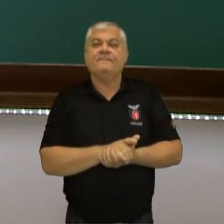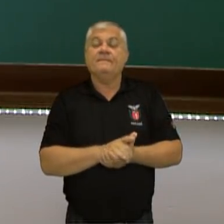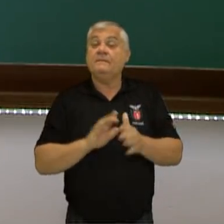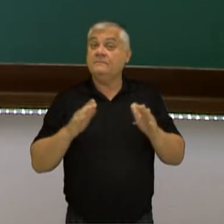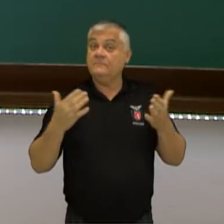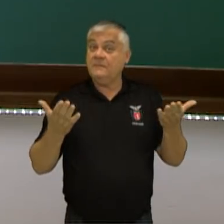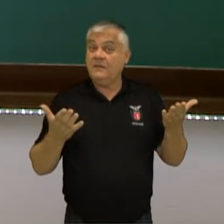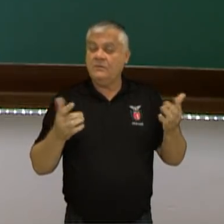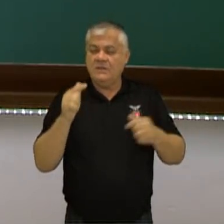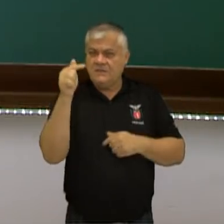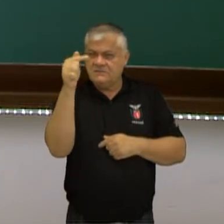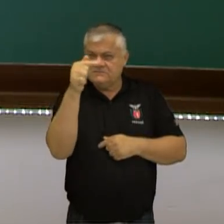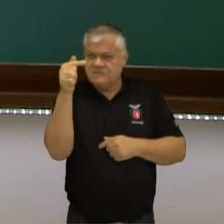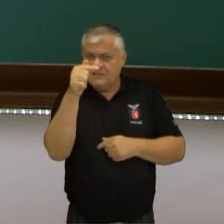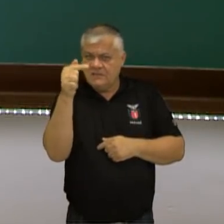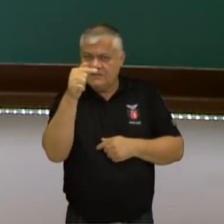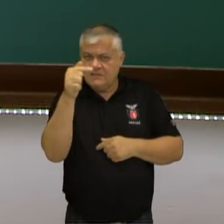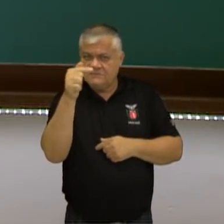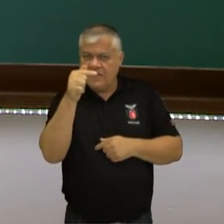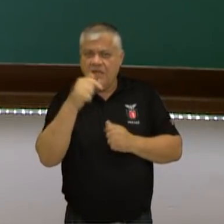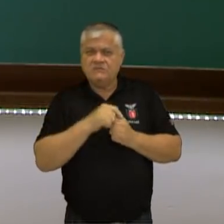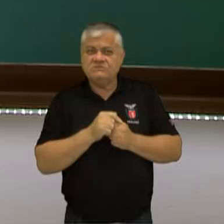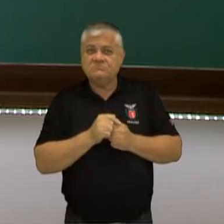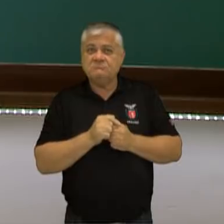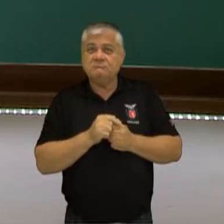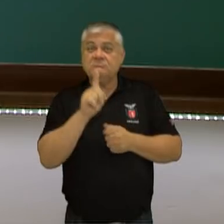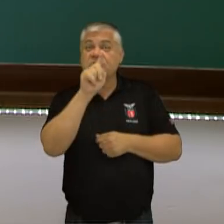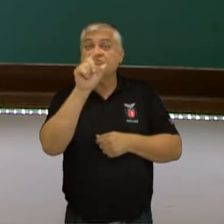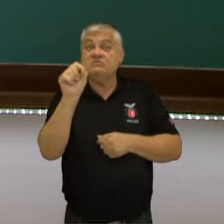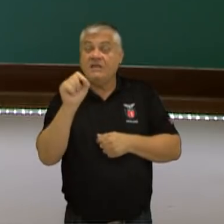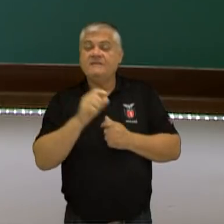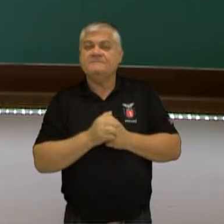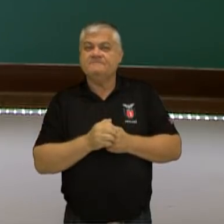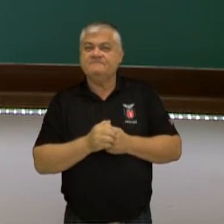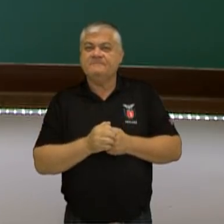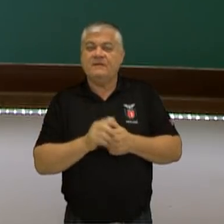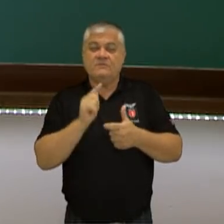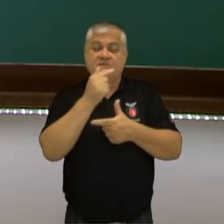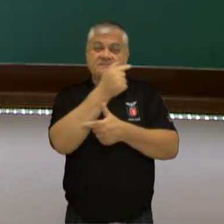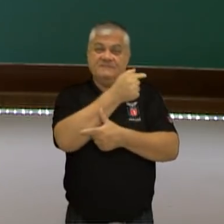Portanto, como eu tenho 77 sobre 100, eu vou ter 77%.